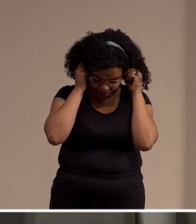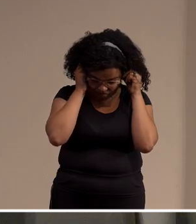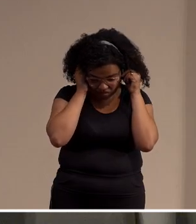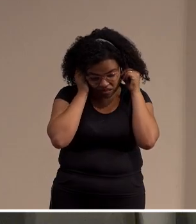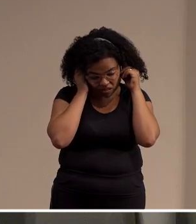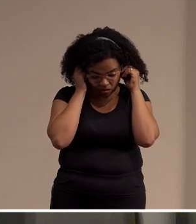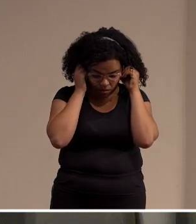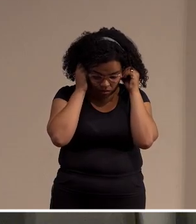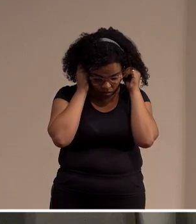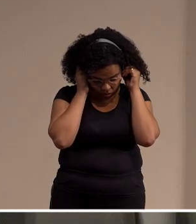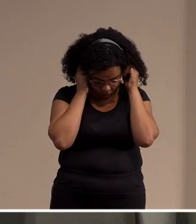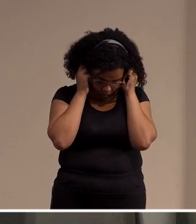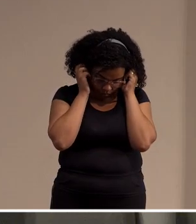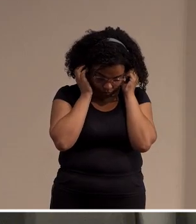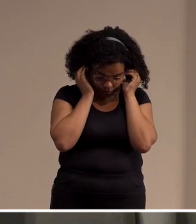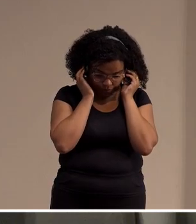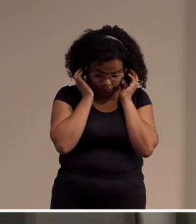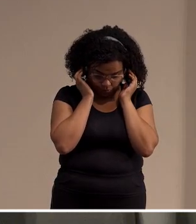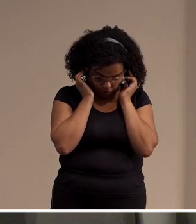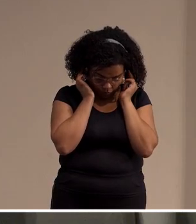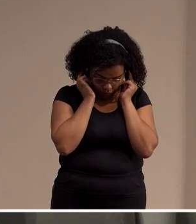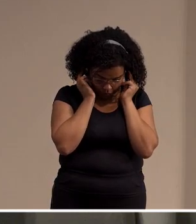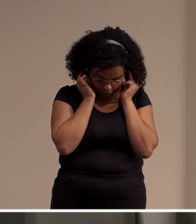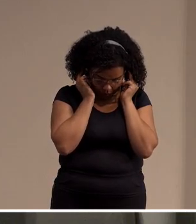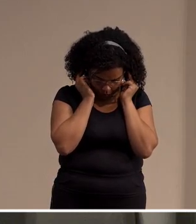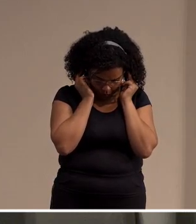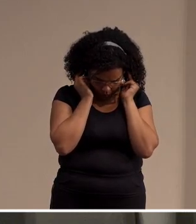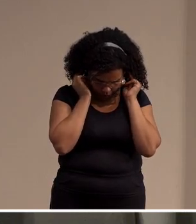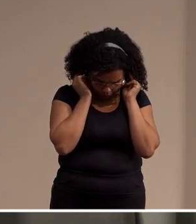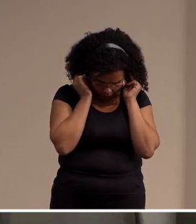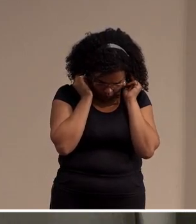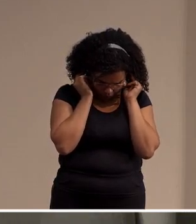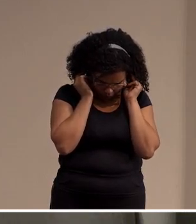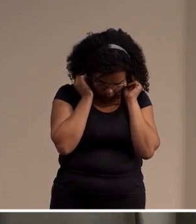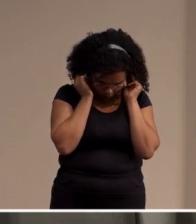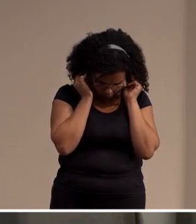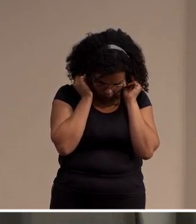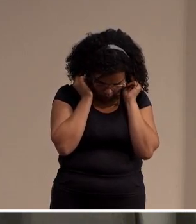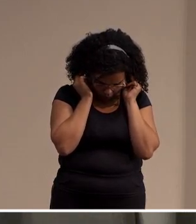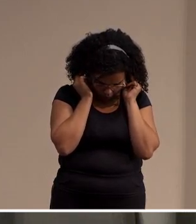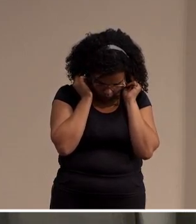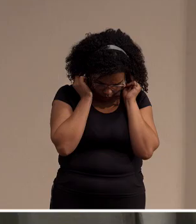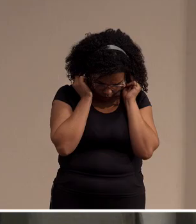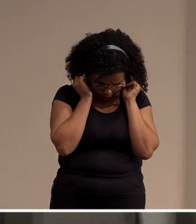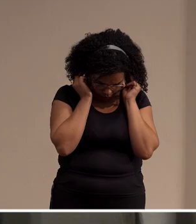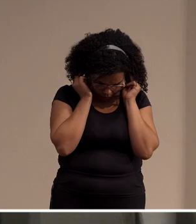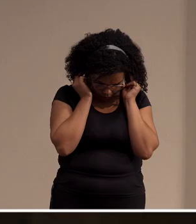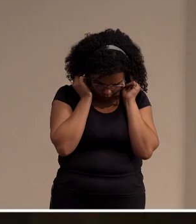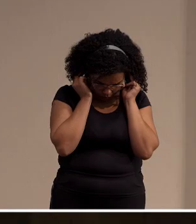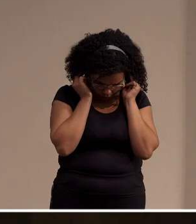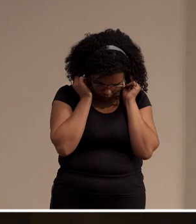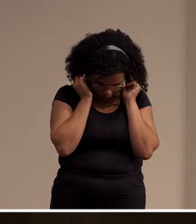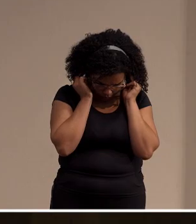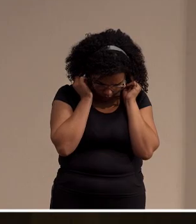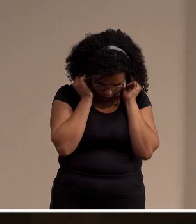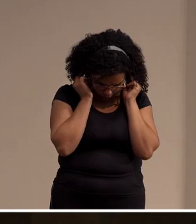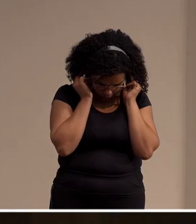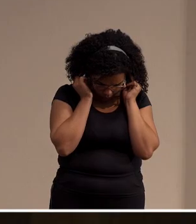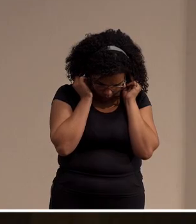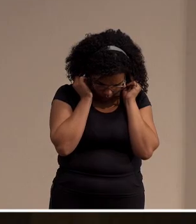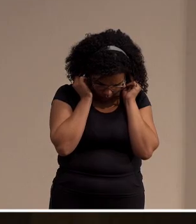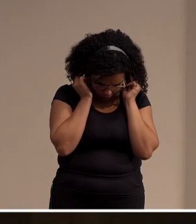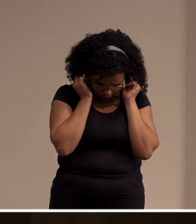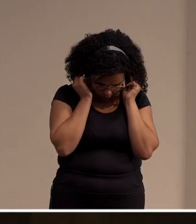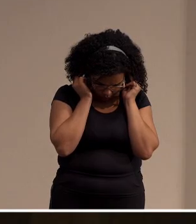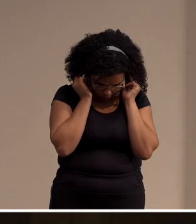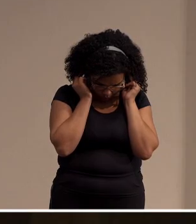do linguagens de ficção científica do próprio capitalismo. Tem um elemento satírico, né, de sátira, que também está